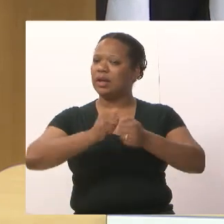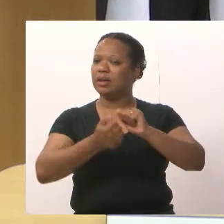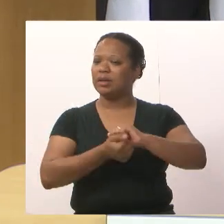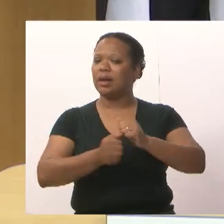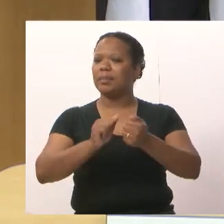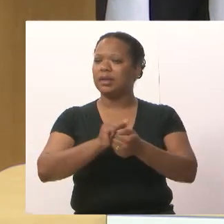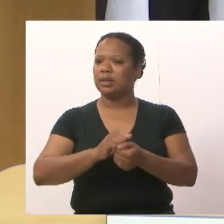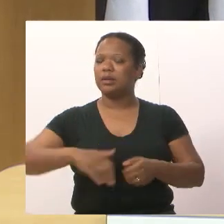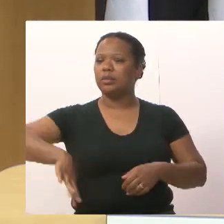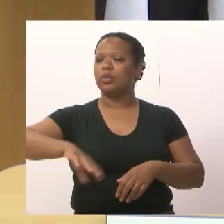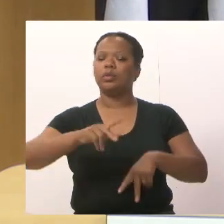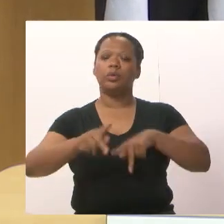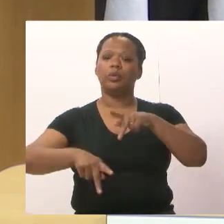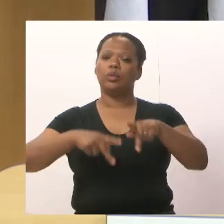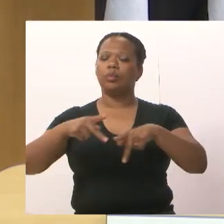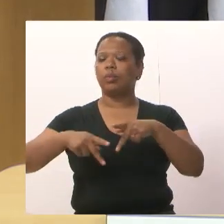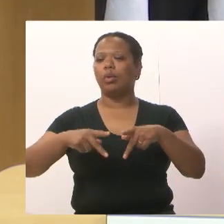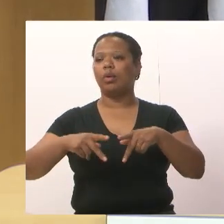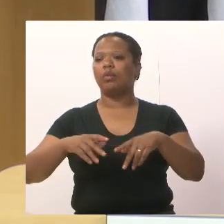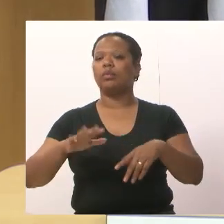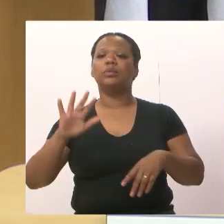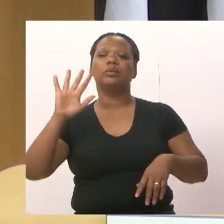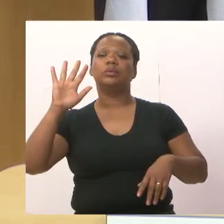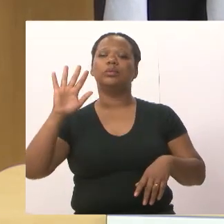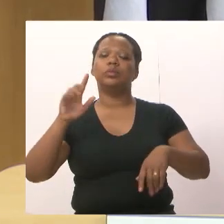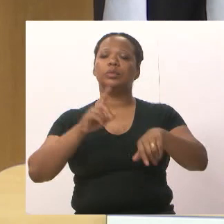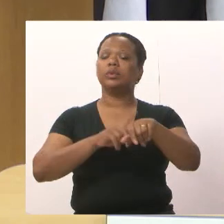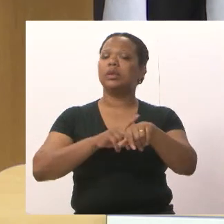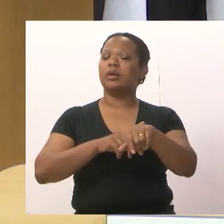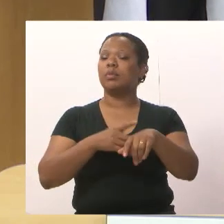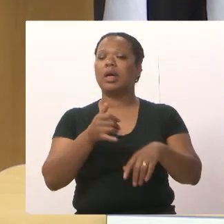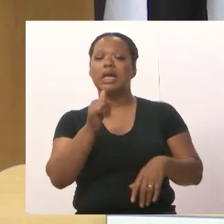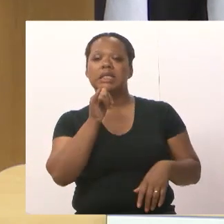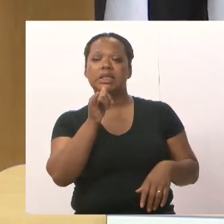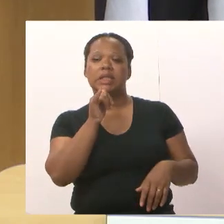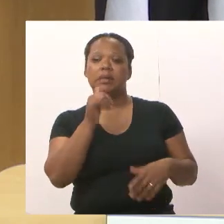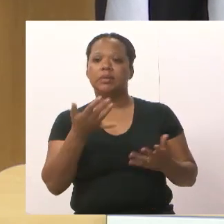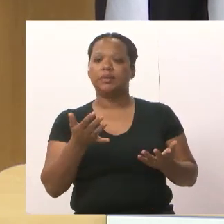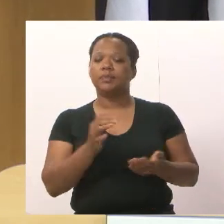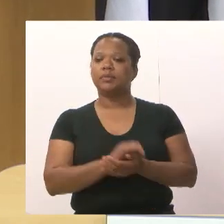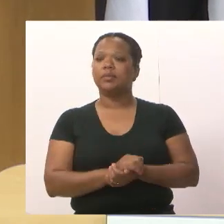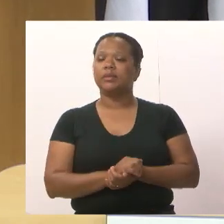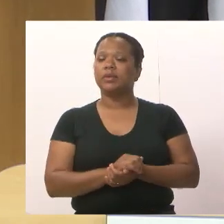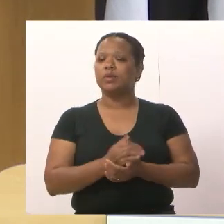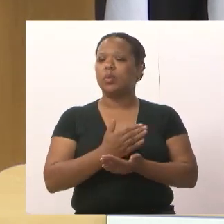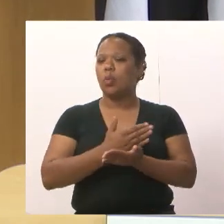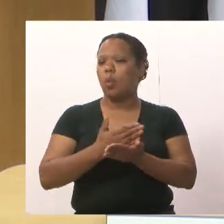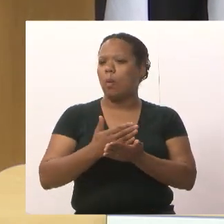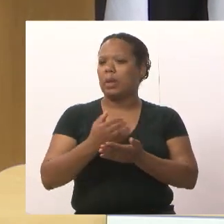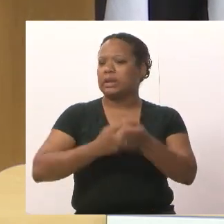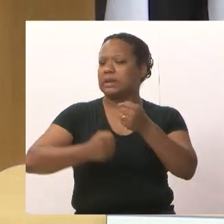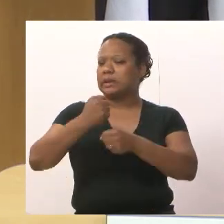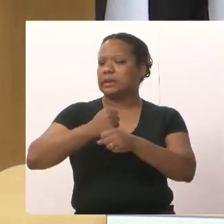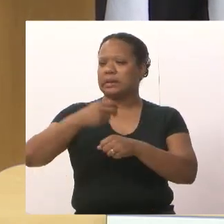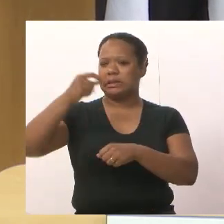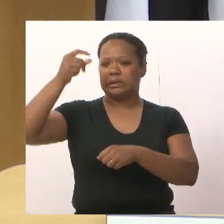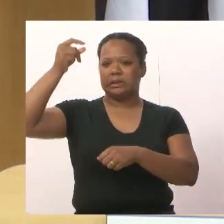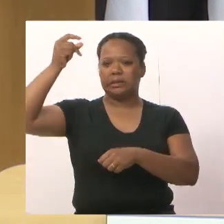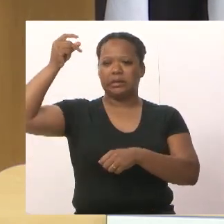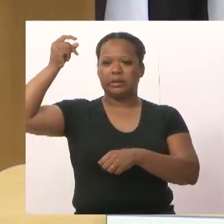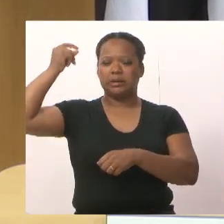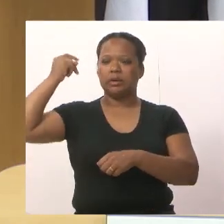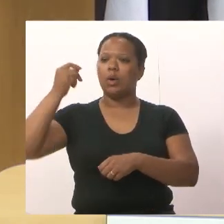a população da época. Por exemplo, na época primitiva, em que o homem tinha